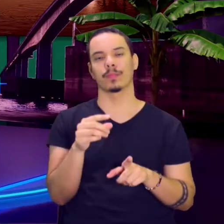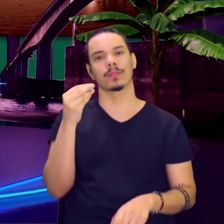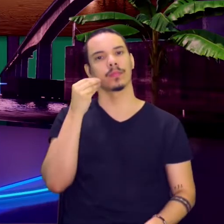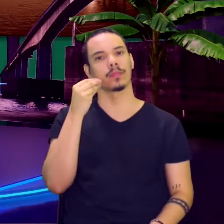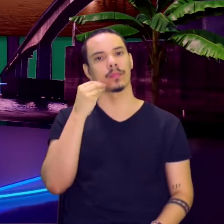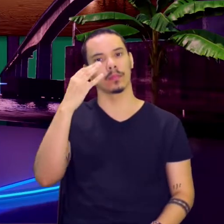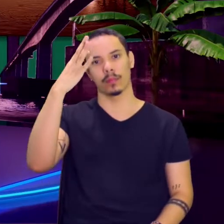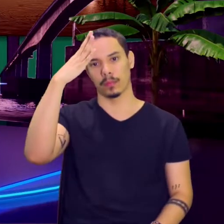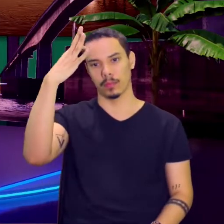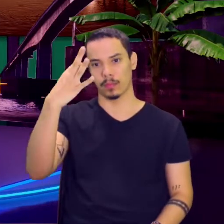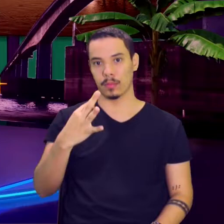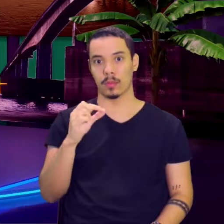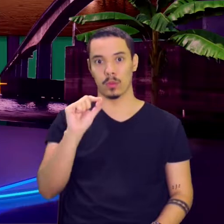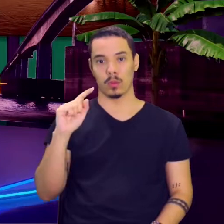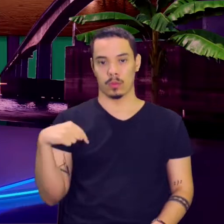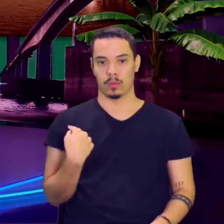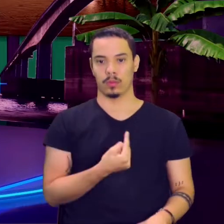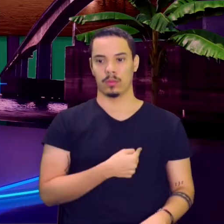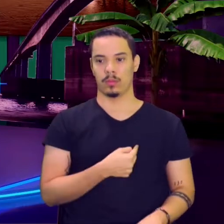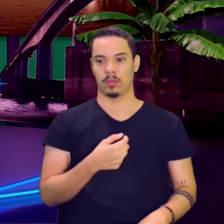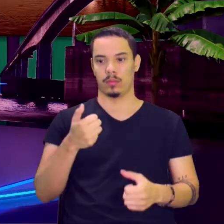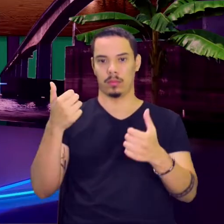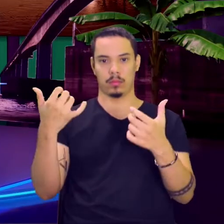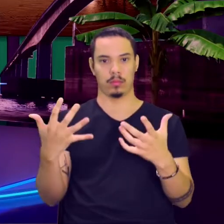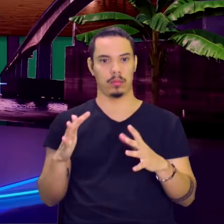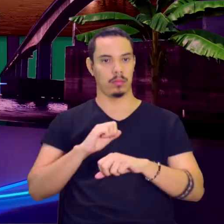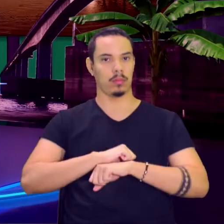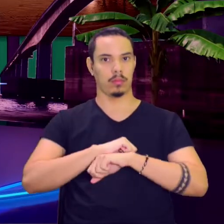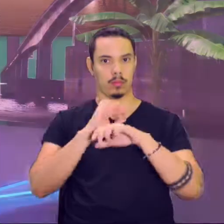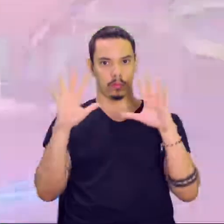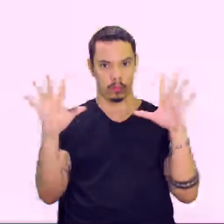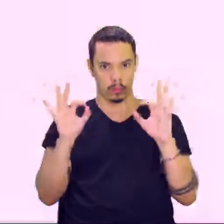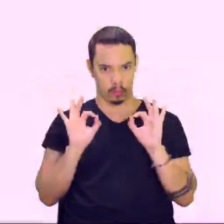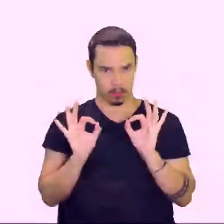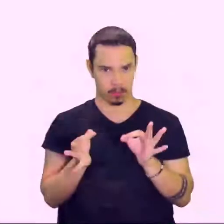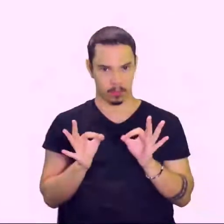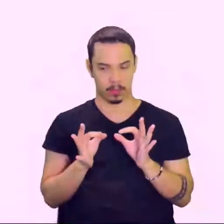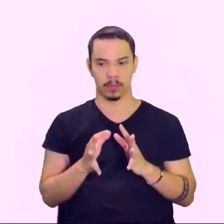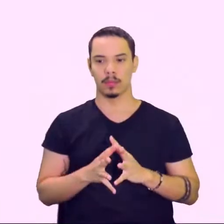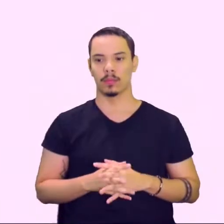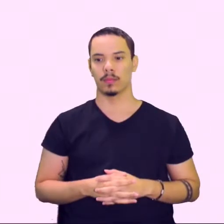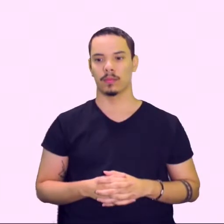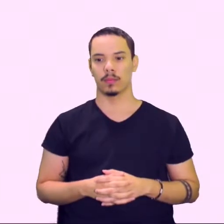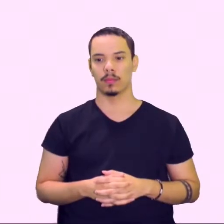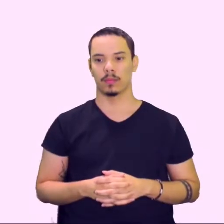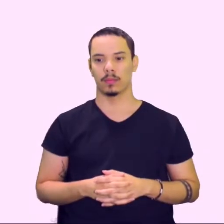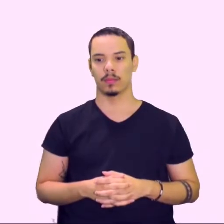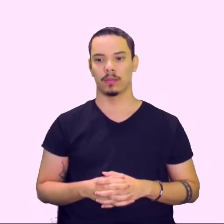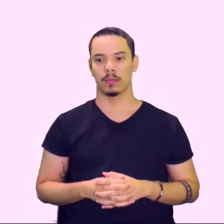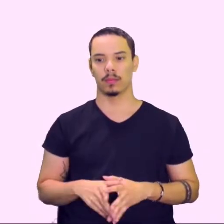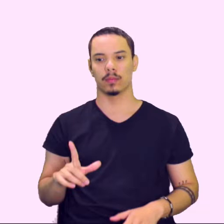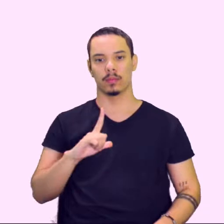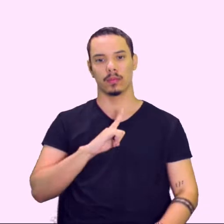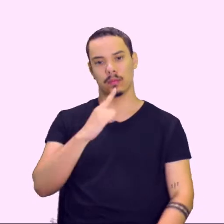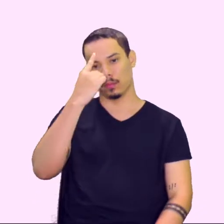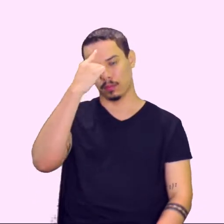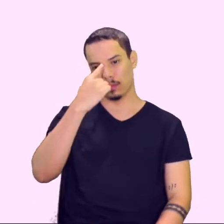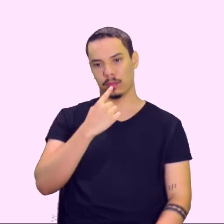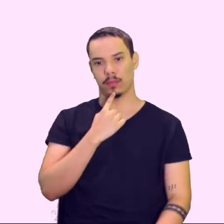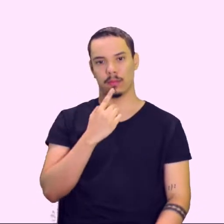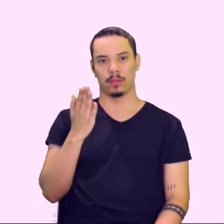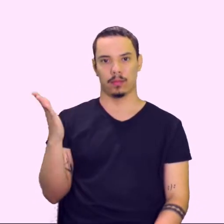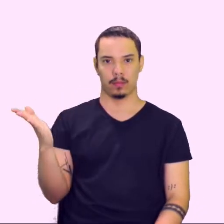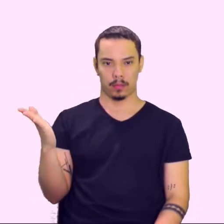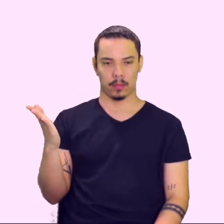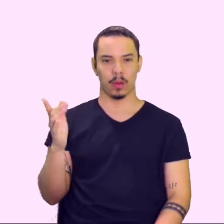entender melhor o que a gente está falando. Muito bem. Show de bola, galera. Então, vamos lá no quadro. Aí nós temos a imagem. Né, olha só, aí tem essa imagem.